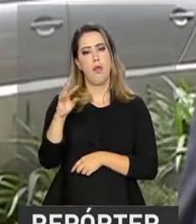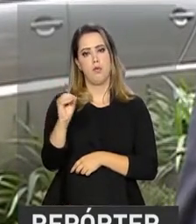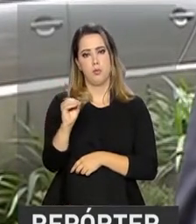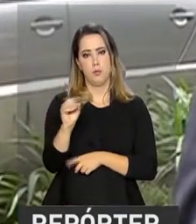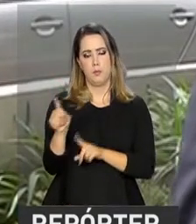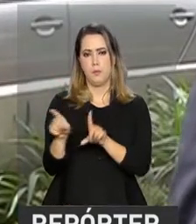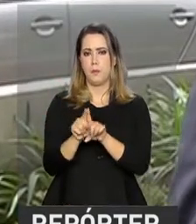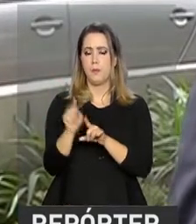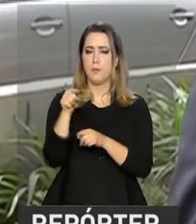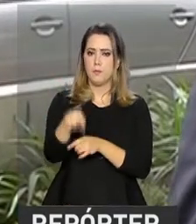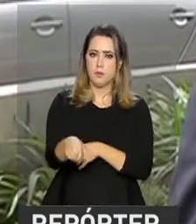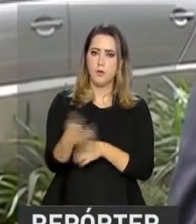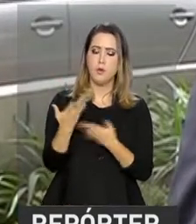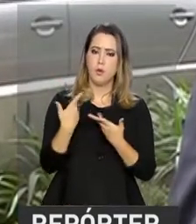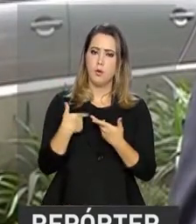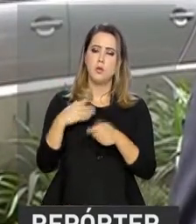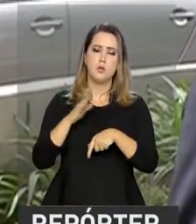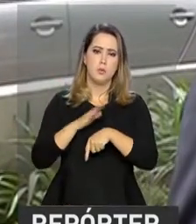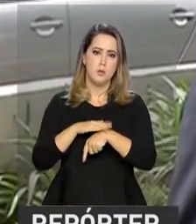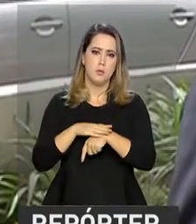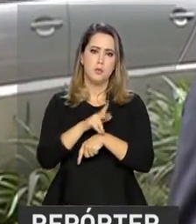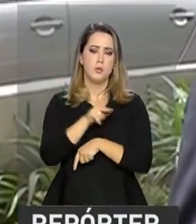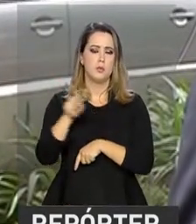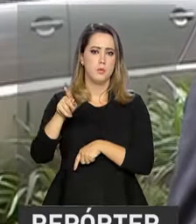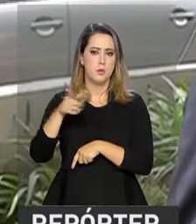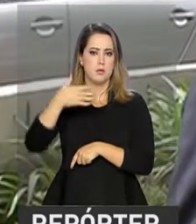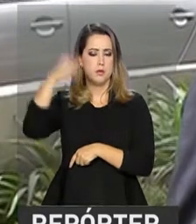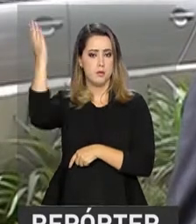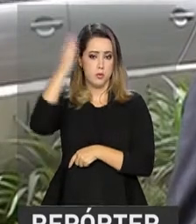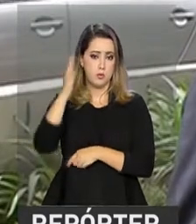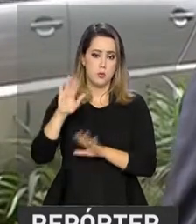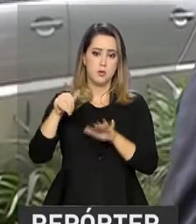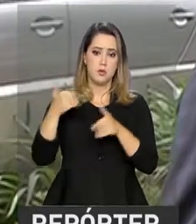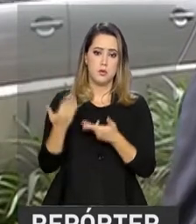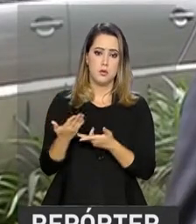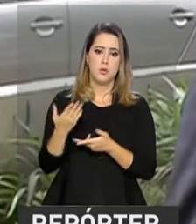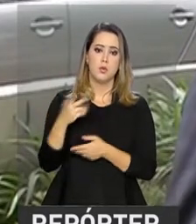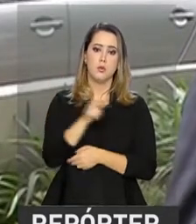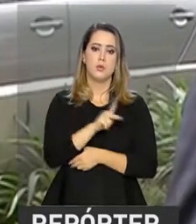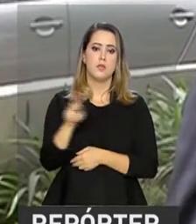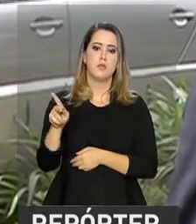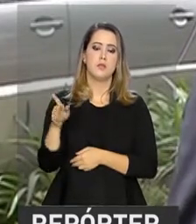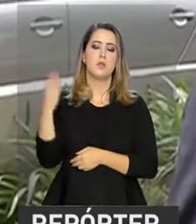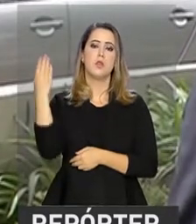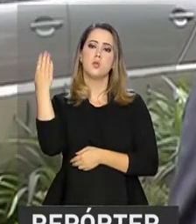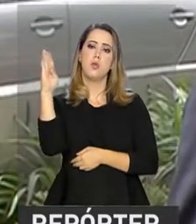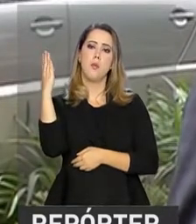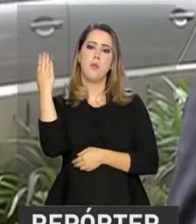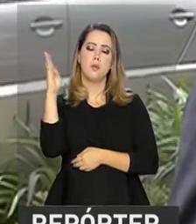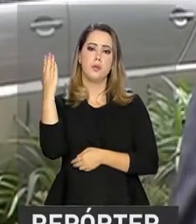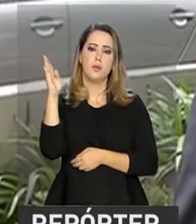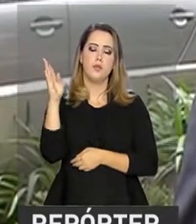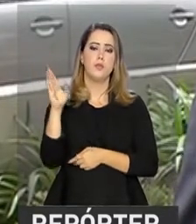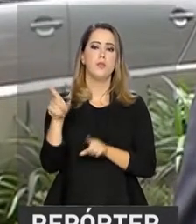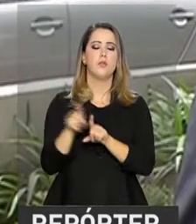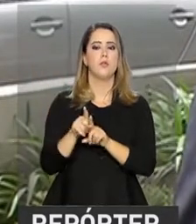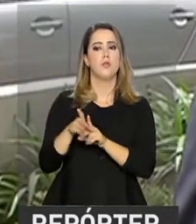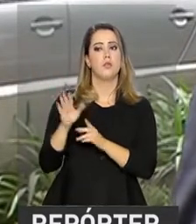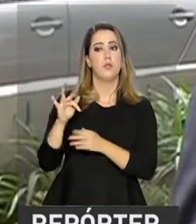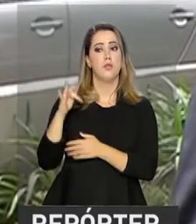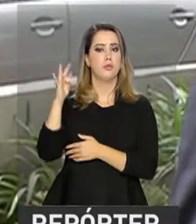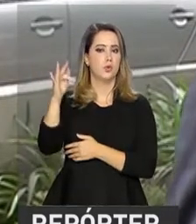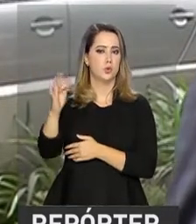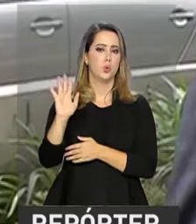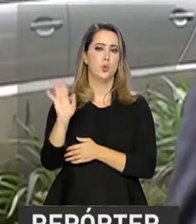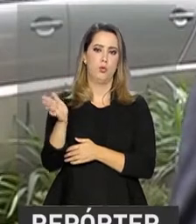Por conta dessa internação do presidente brasileiro, a visita do presidente da Bolívia, Evo Morales, ao Brasil nesta segunda-feira foi adiada